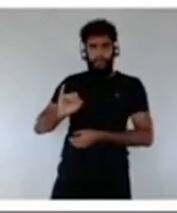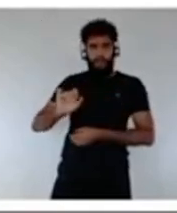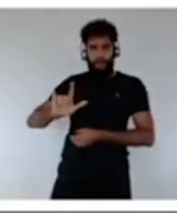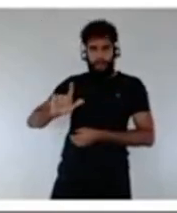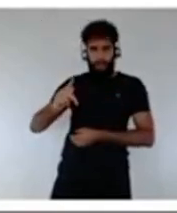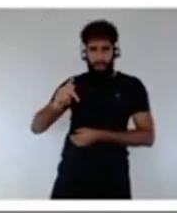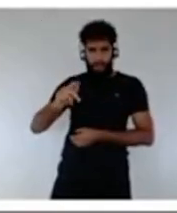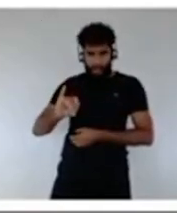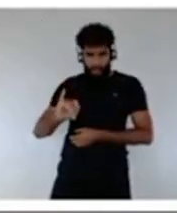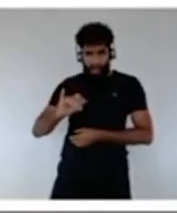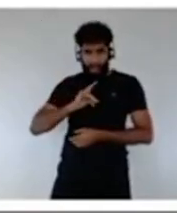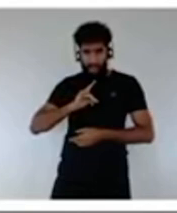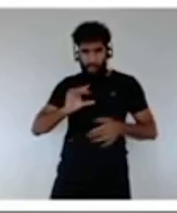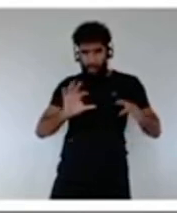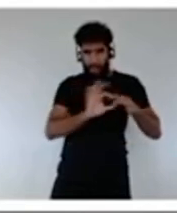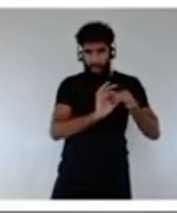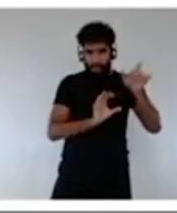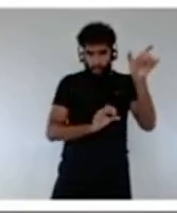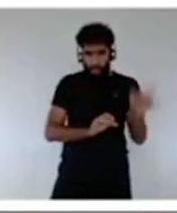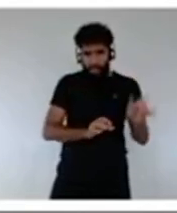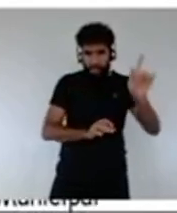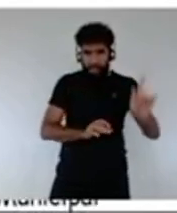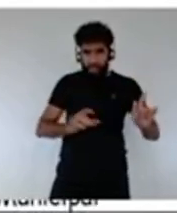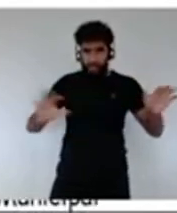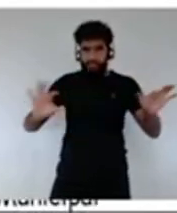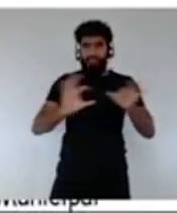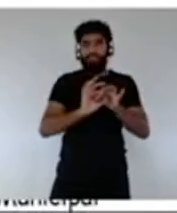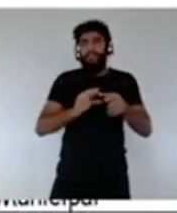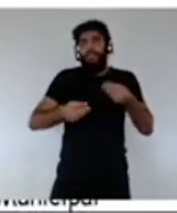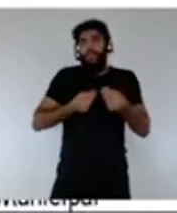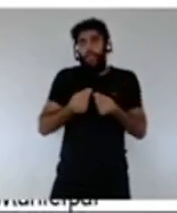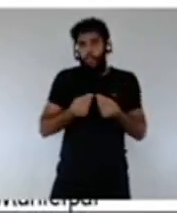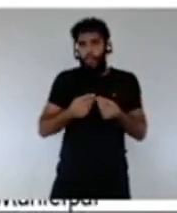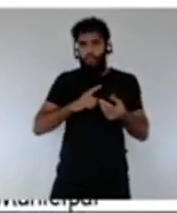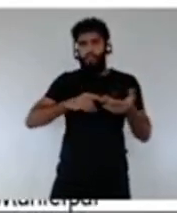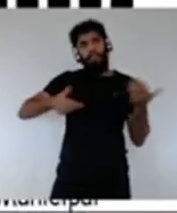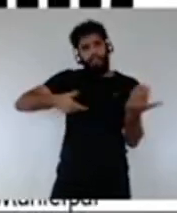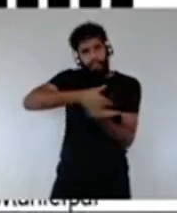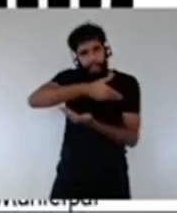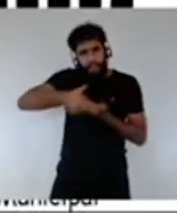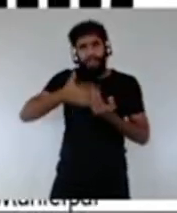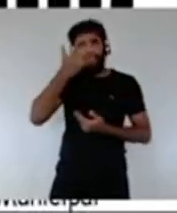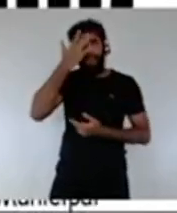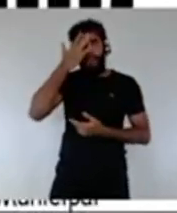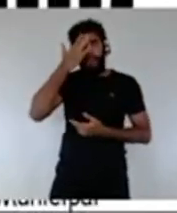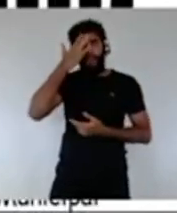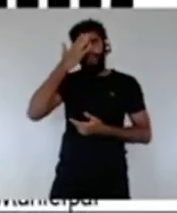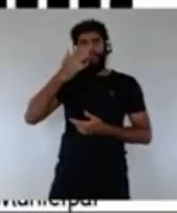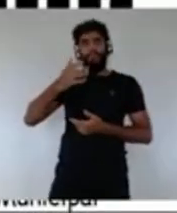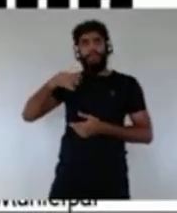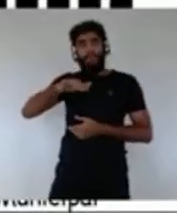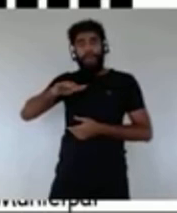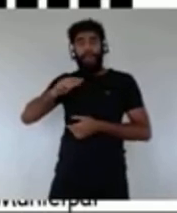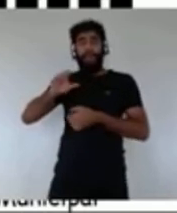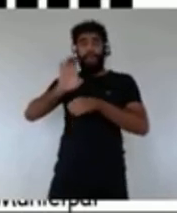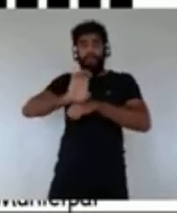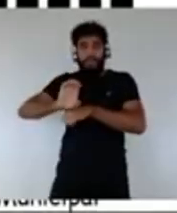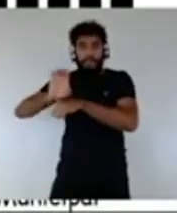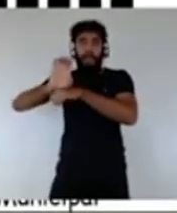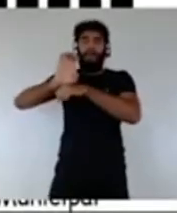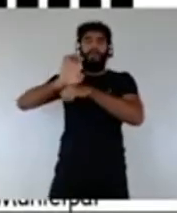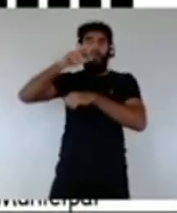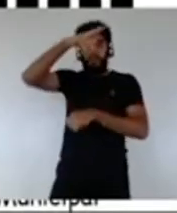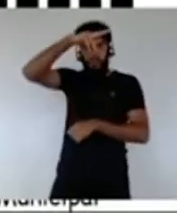com gestores. A gente conhece um relacionamento bom no nível municipal, no nível estadual e no nível federal com